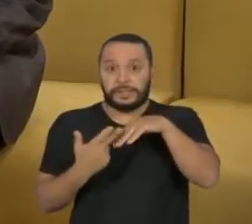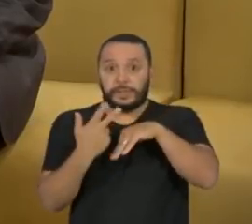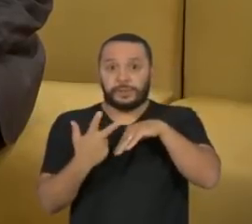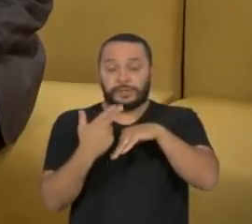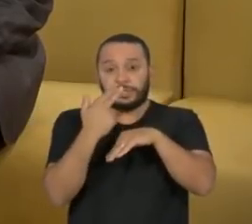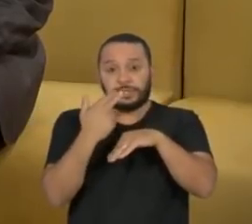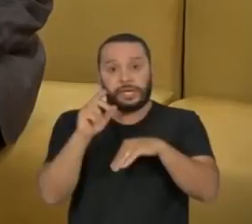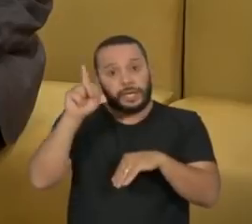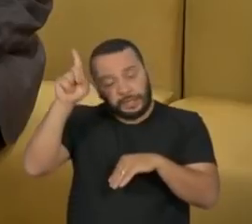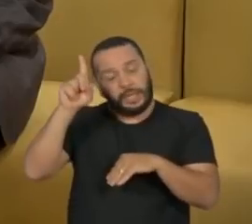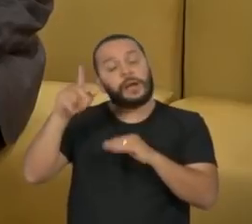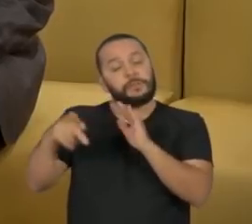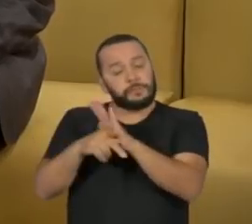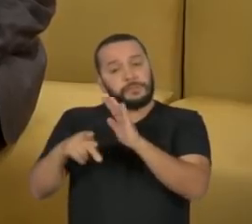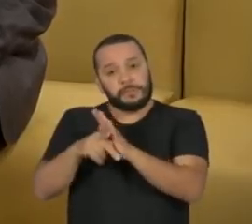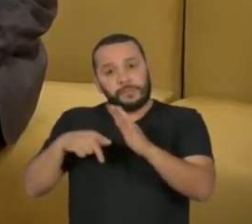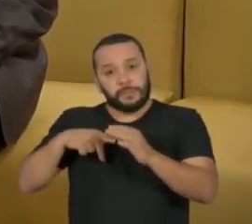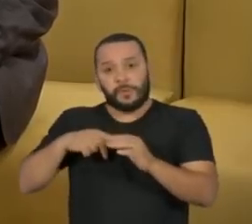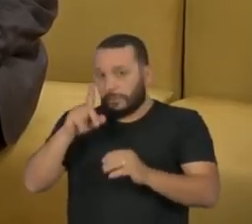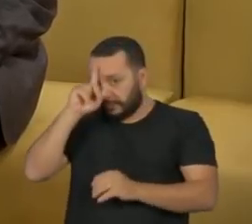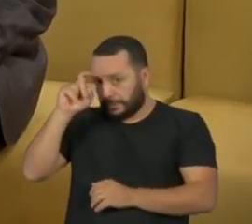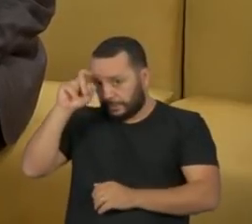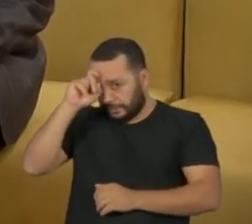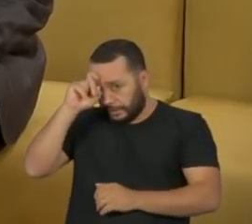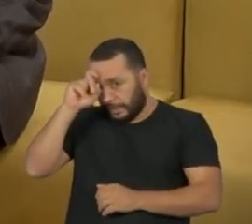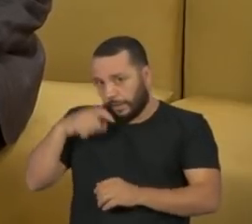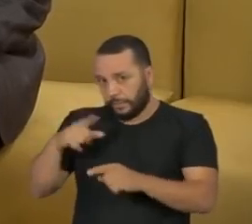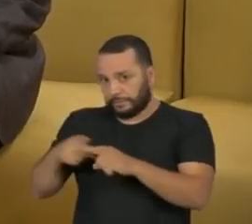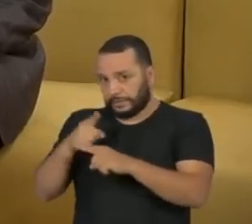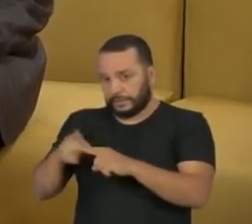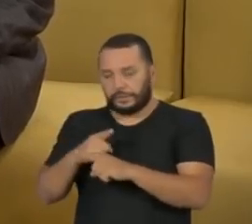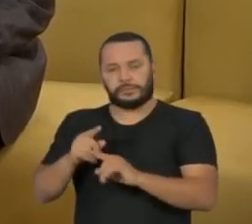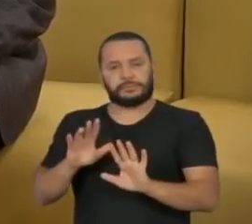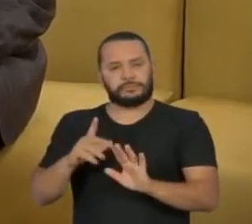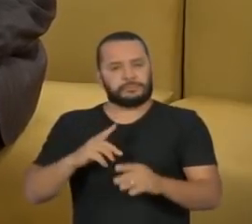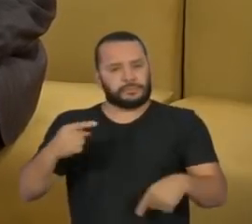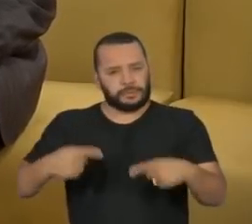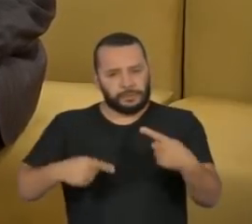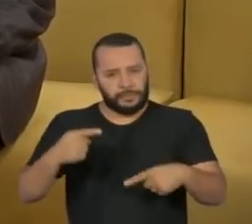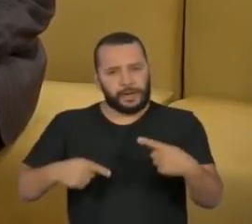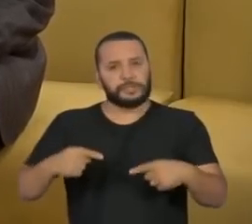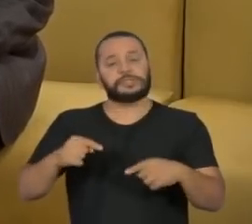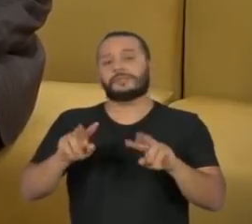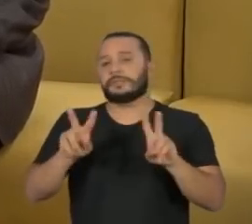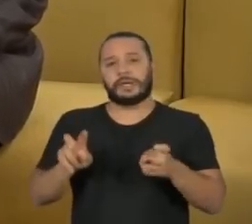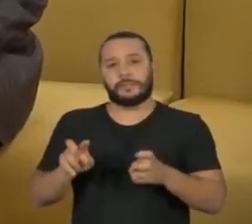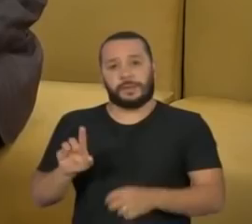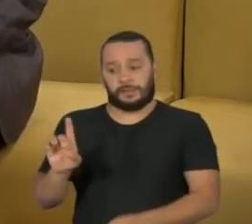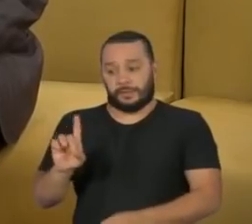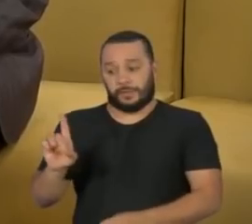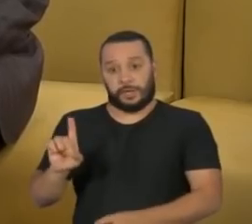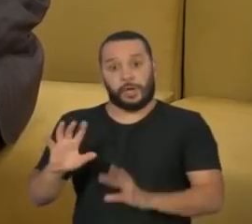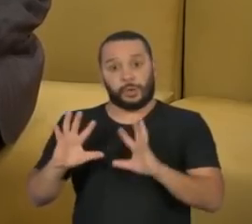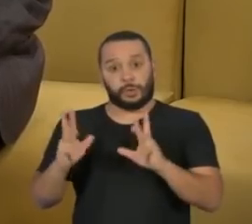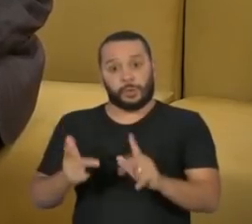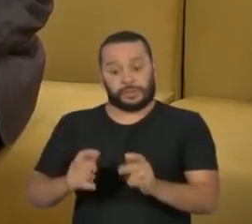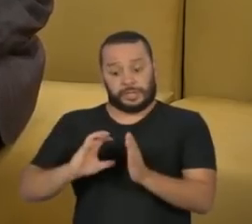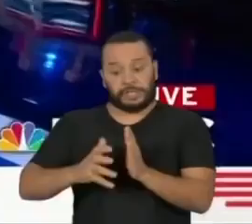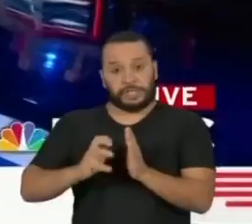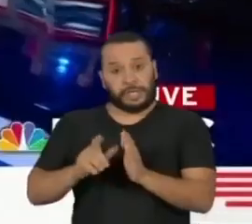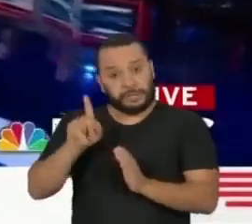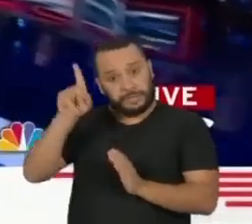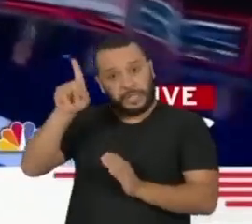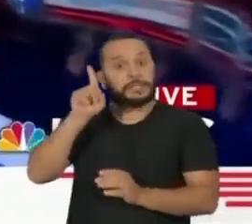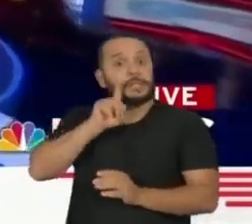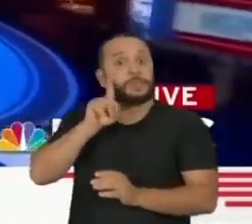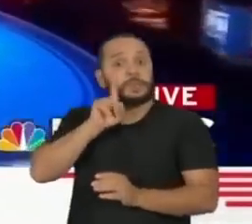no primeiro debate completo dos democratas, todos os candidatos nos Estados Unidos foram contra Michael Bloomberg.